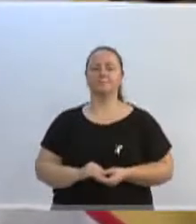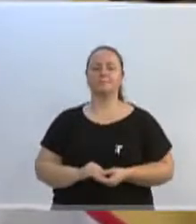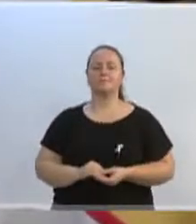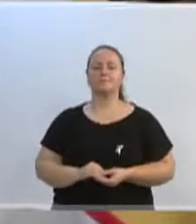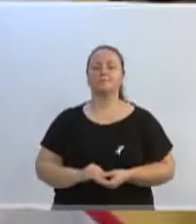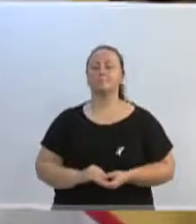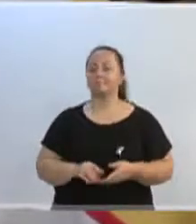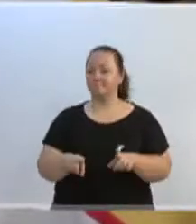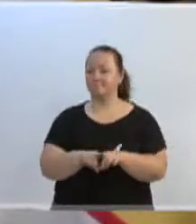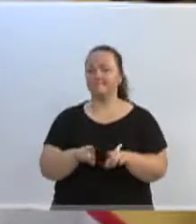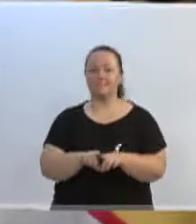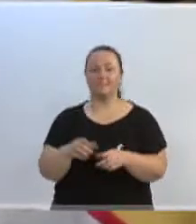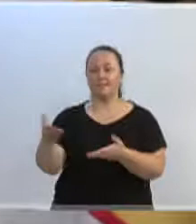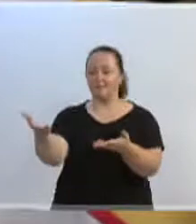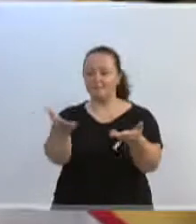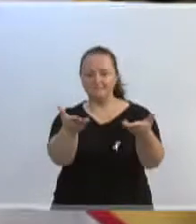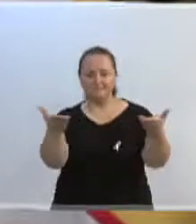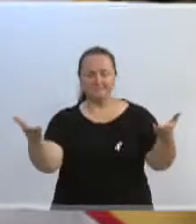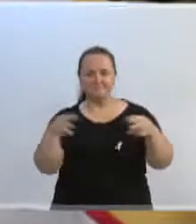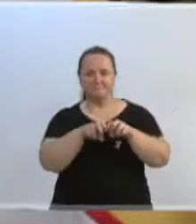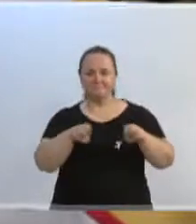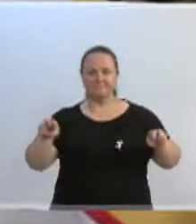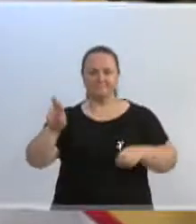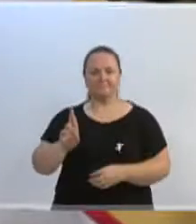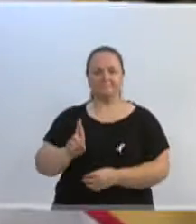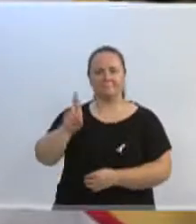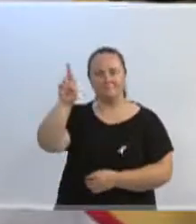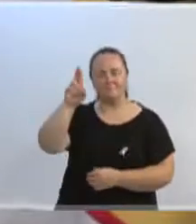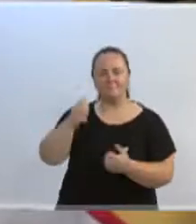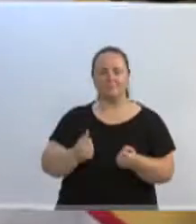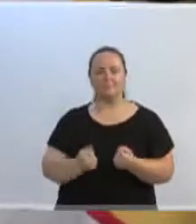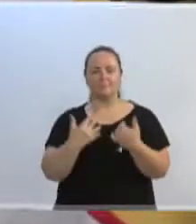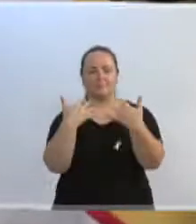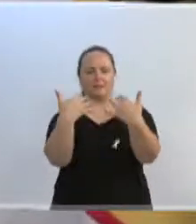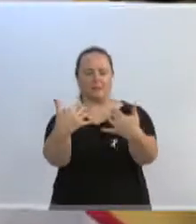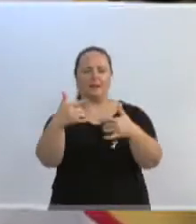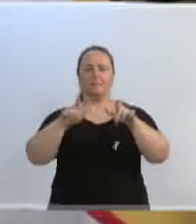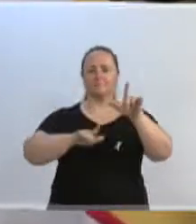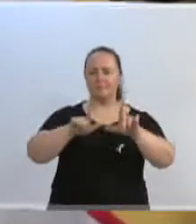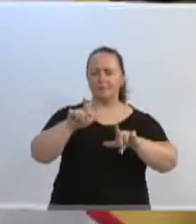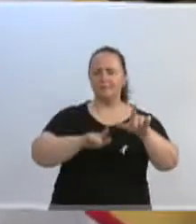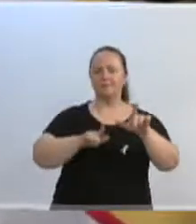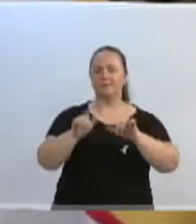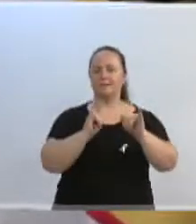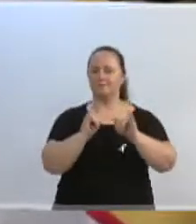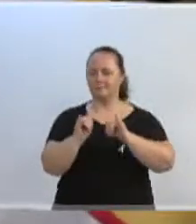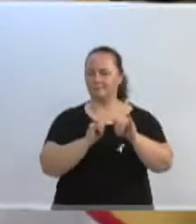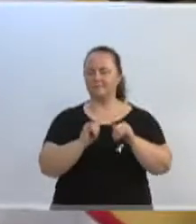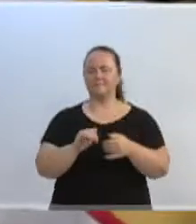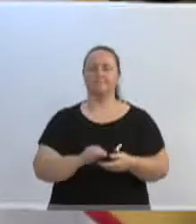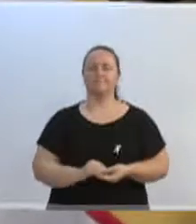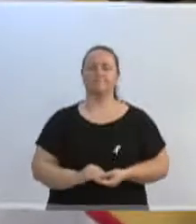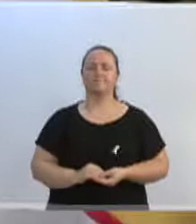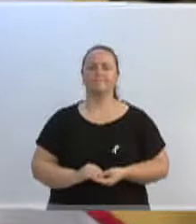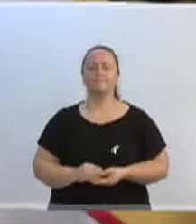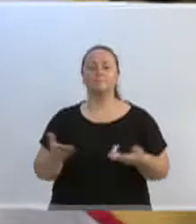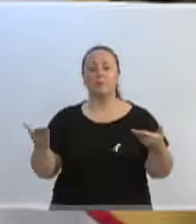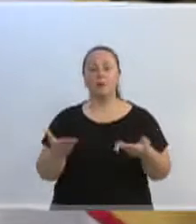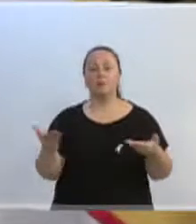aqui na segunda mesa, no plenário, quem está nos acompanhando através da TVL, internautas. Estamos aqui mais para